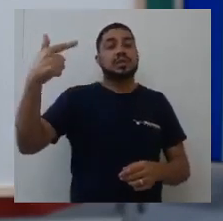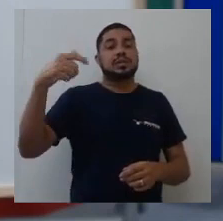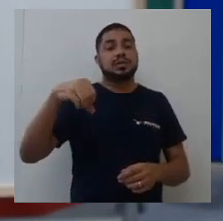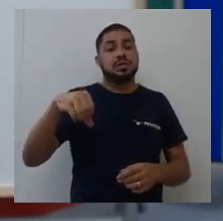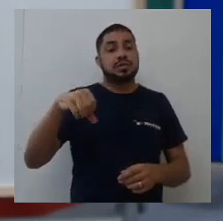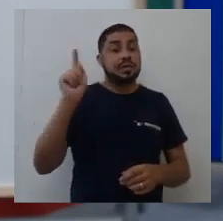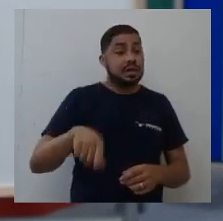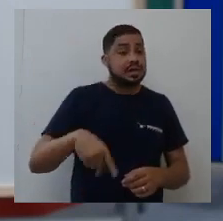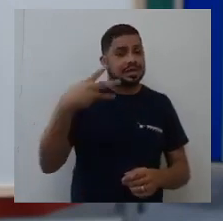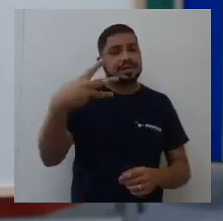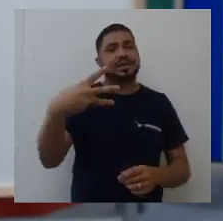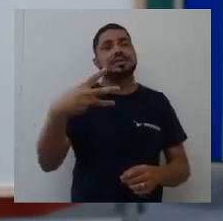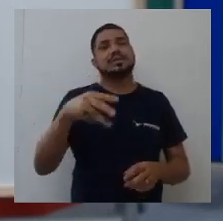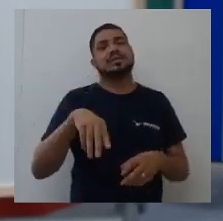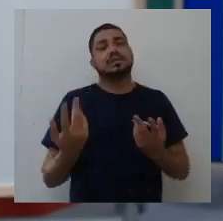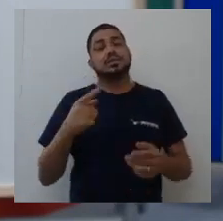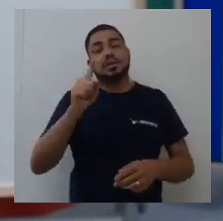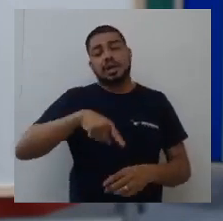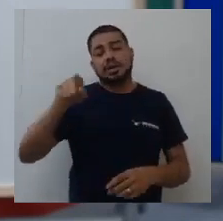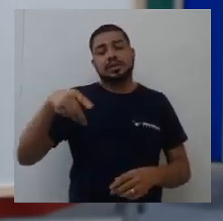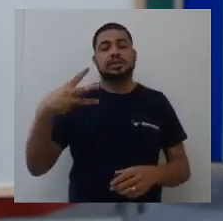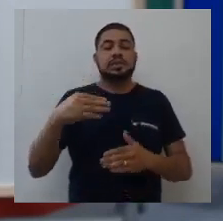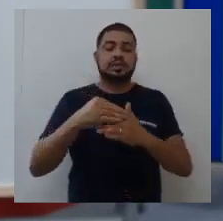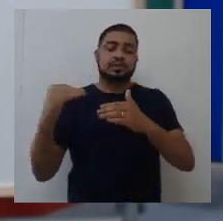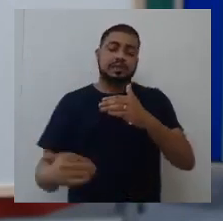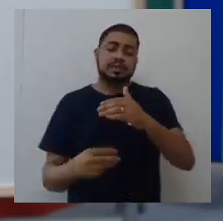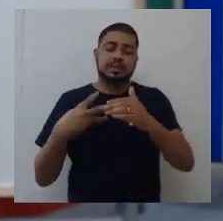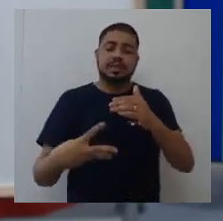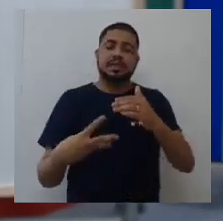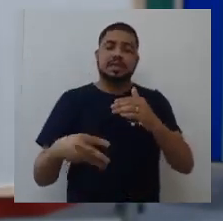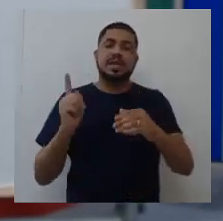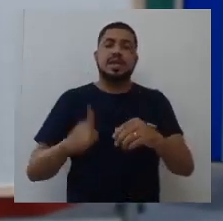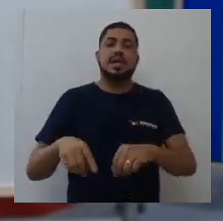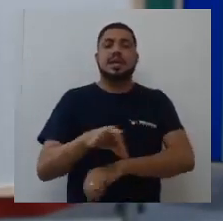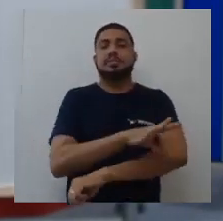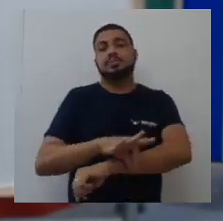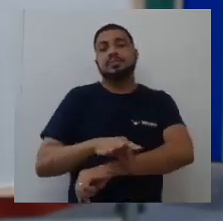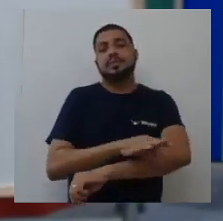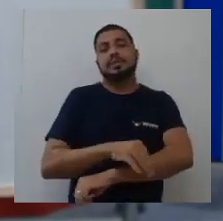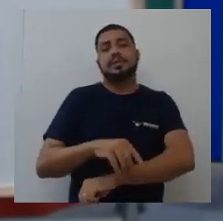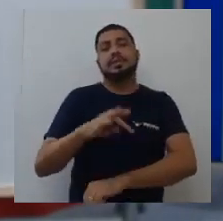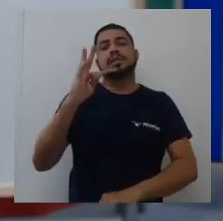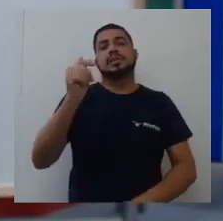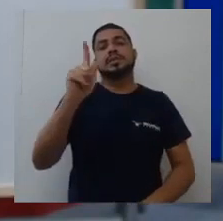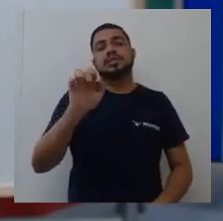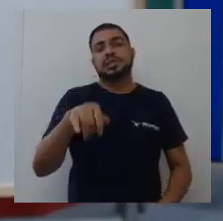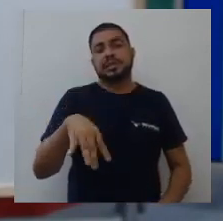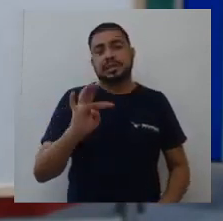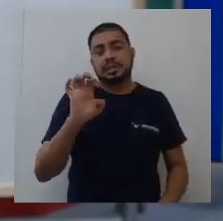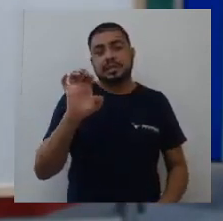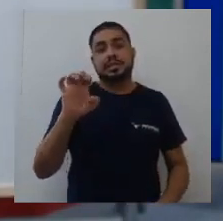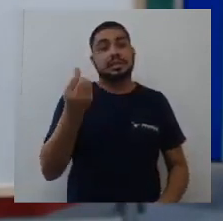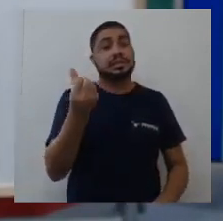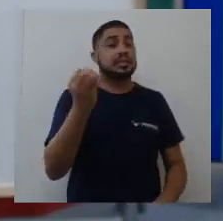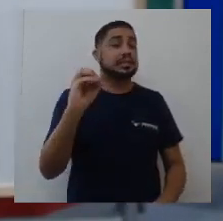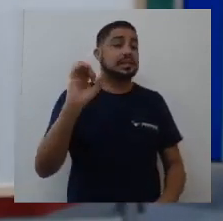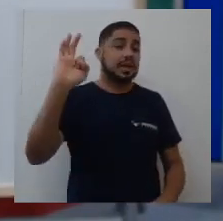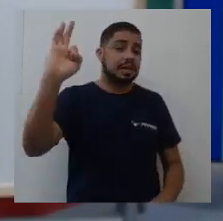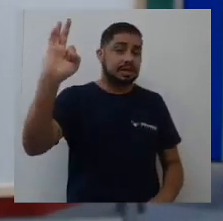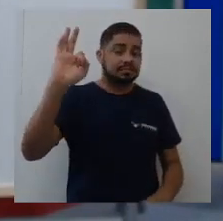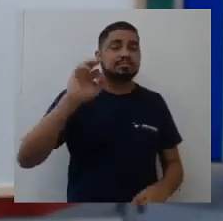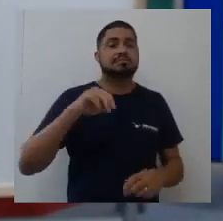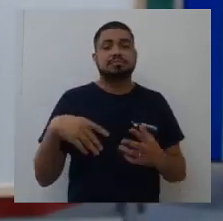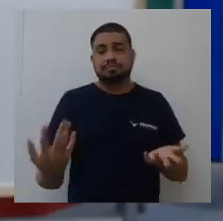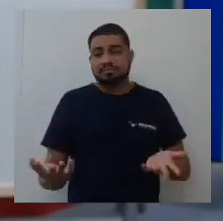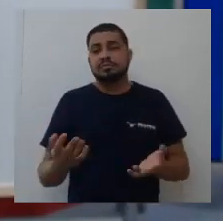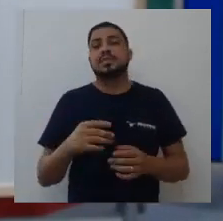3. Então, ó, raiz de 3 sobre 3 é a medida da tangente de 60 graus, tá certo? Então,